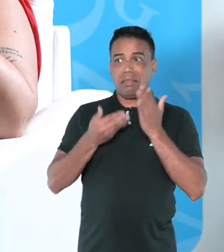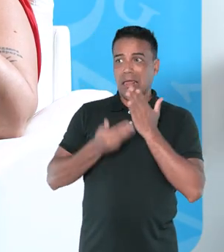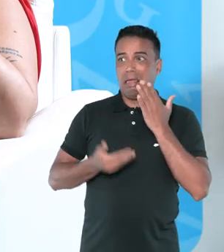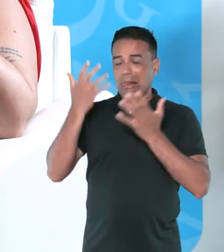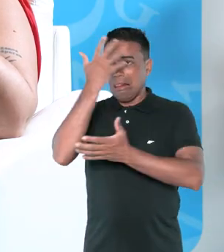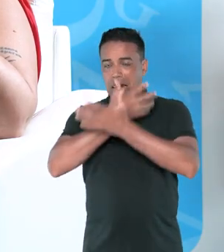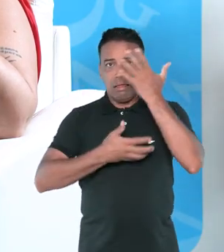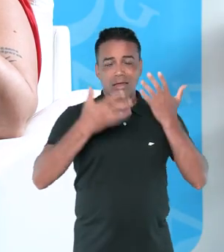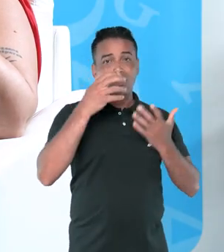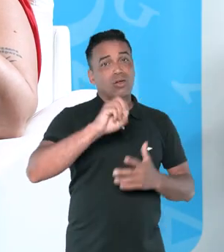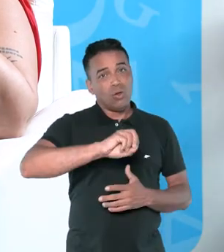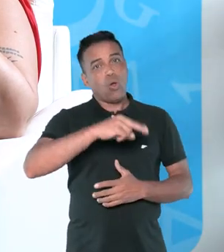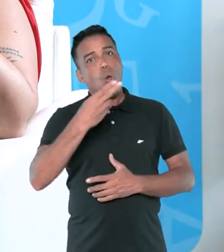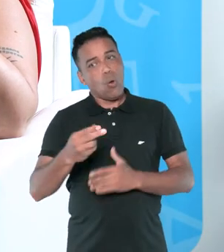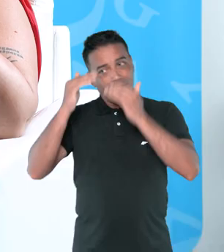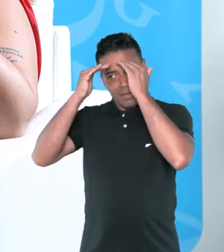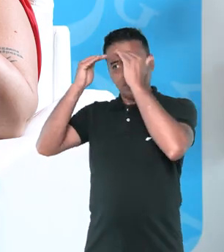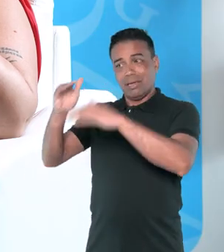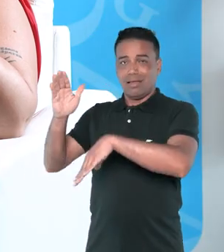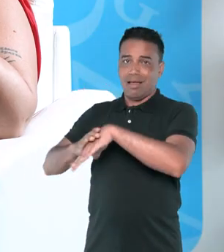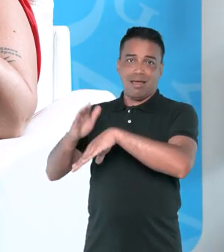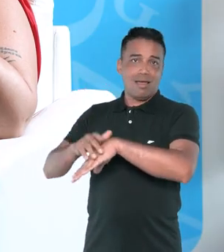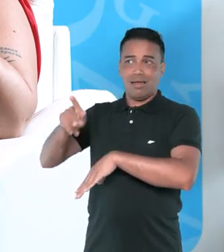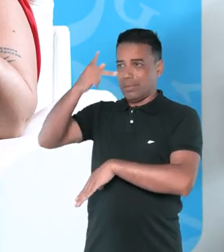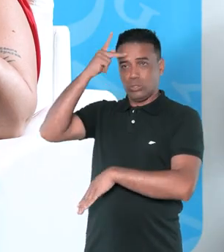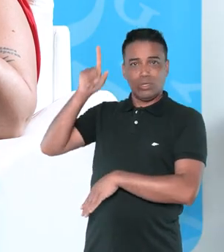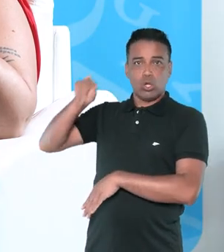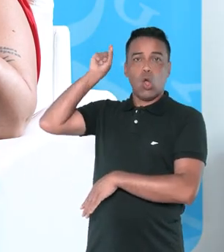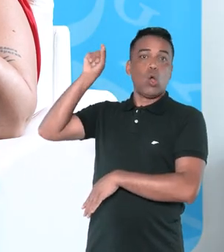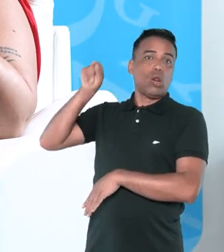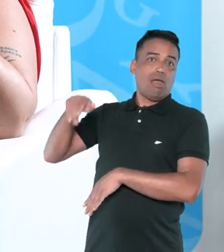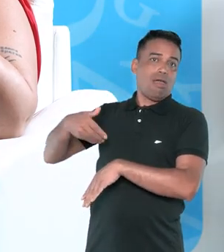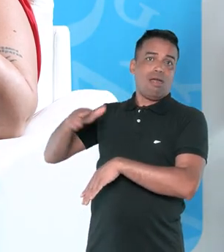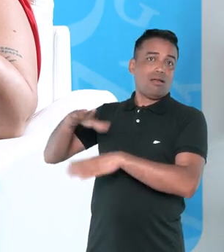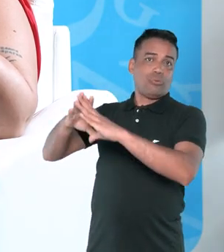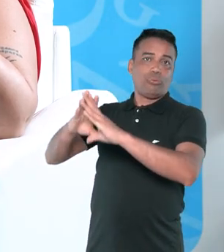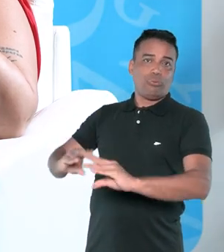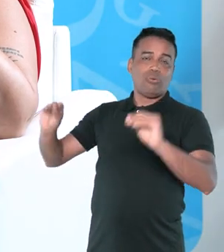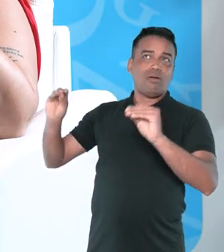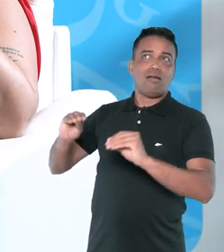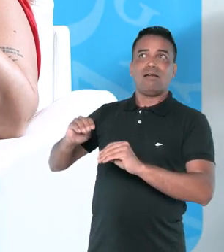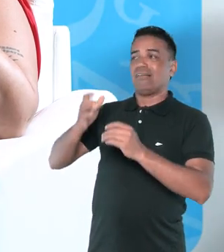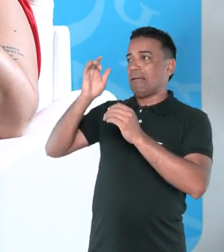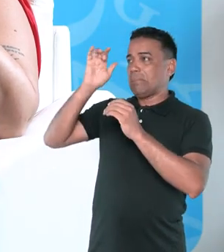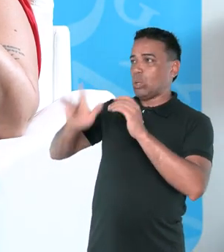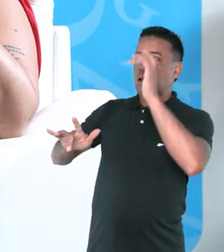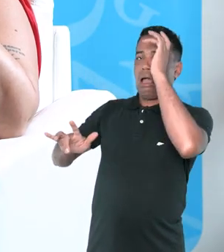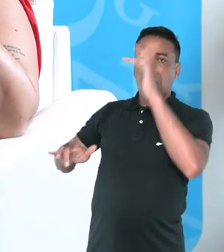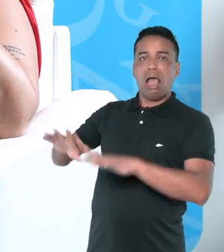se a gente tem que respeitar essa escolha que foi feita e deixar essas pessoas abandonarem o passado, abandonarem